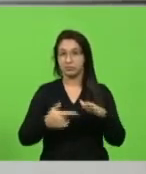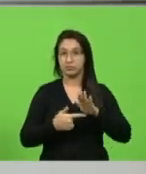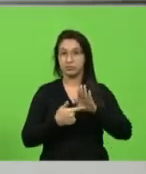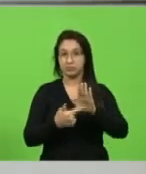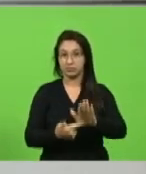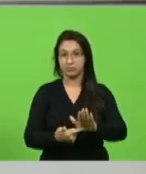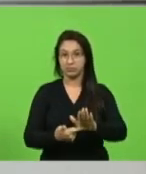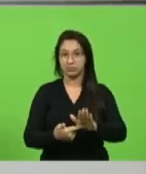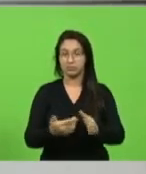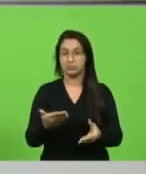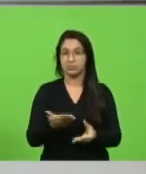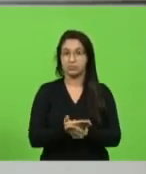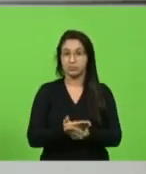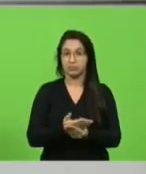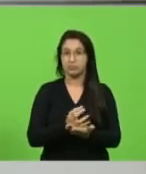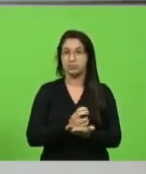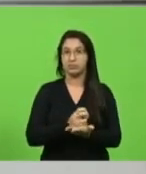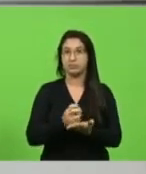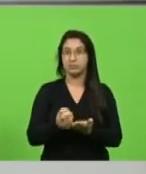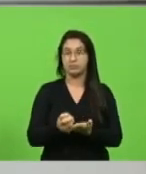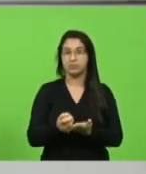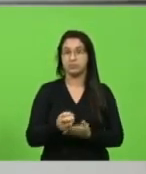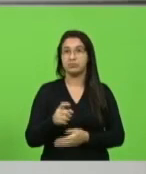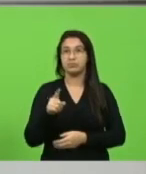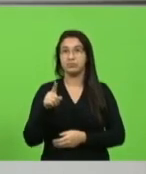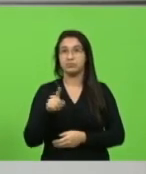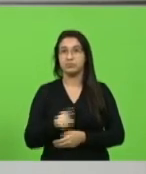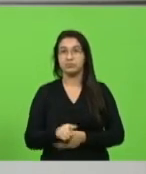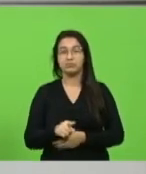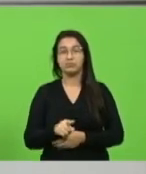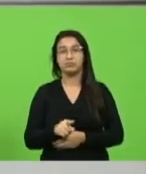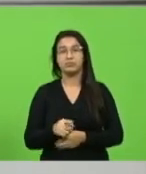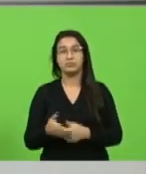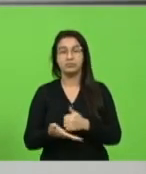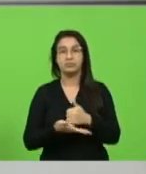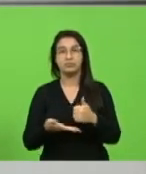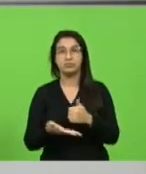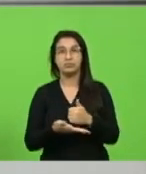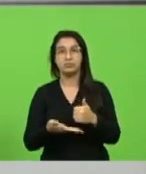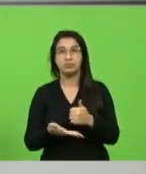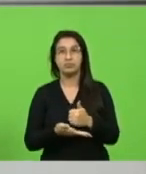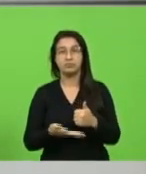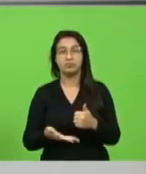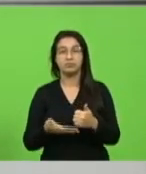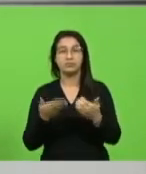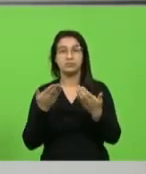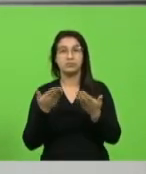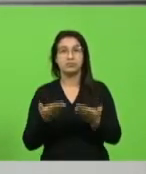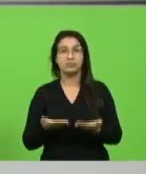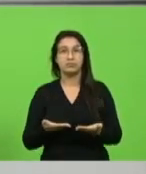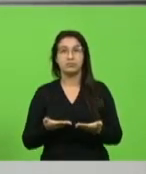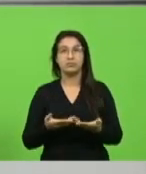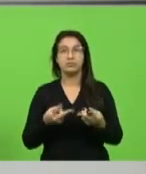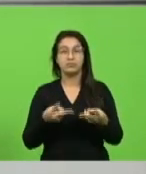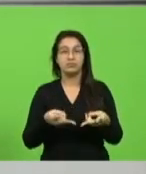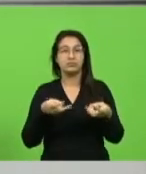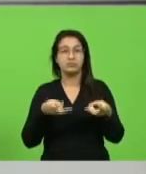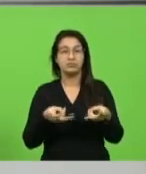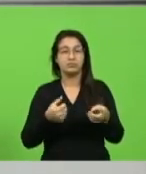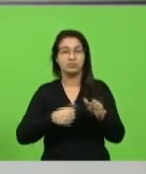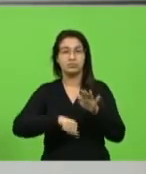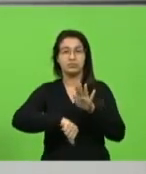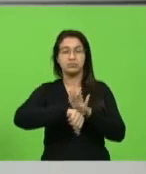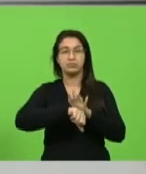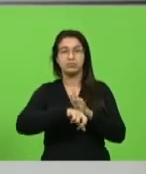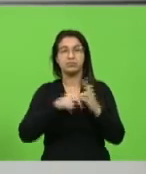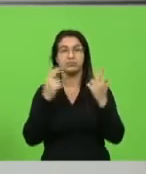processo de impeachment parte do prisma distinto daquele empregado para a persecução do crime comum ou